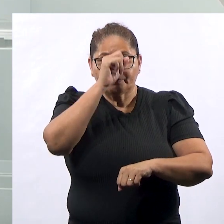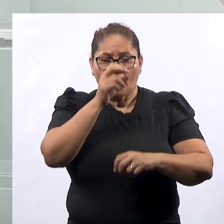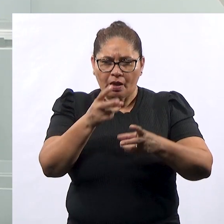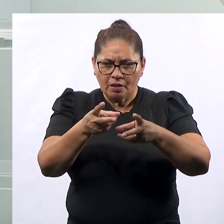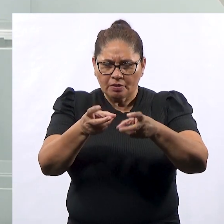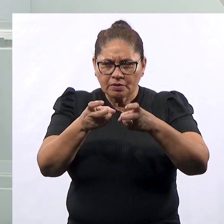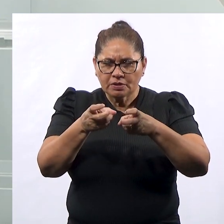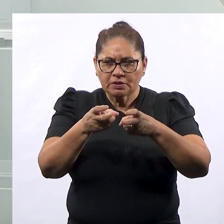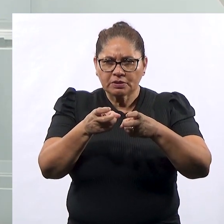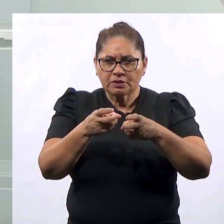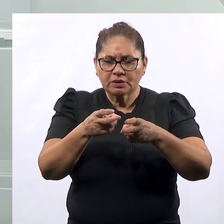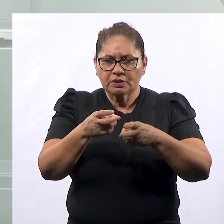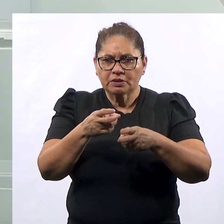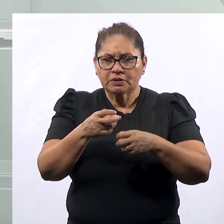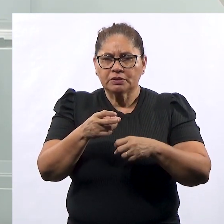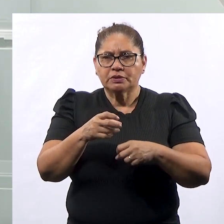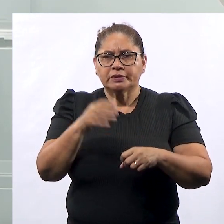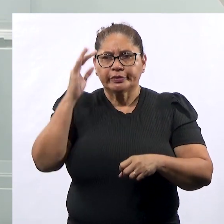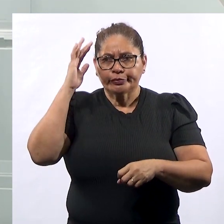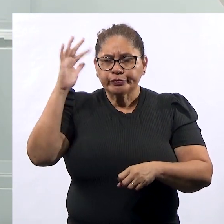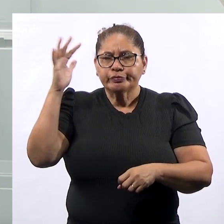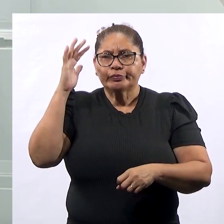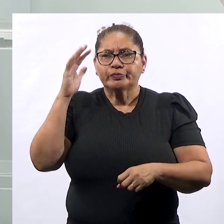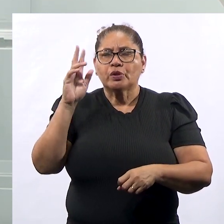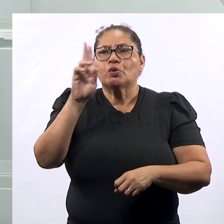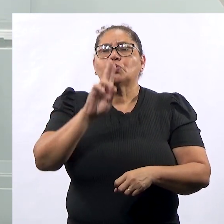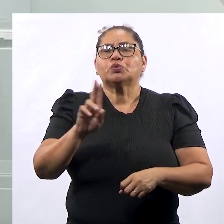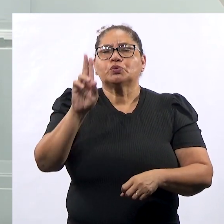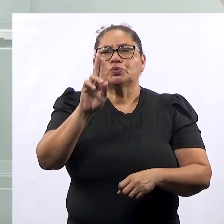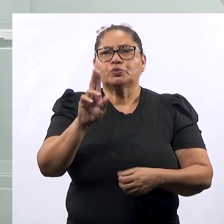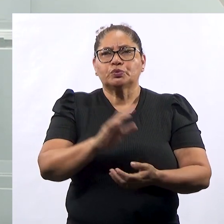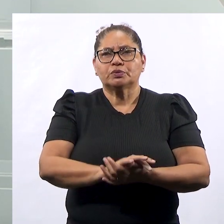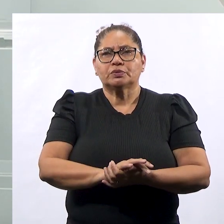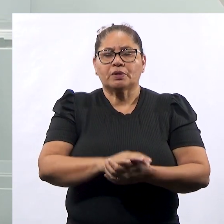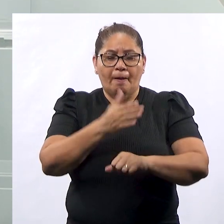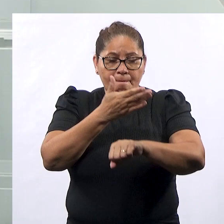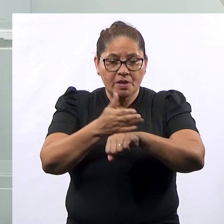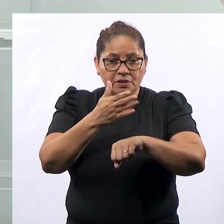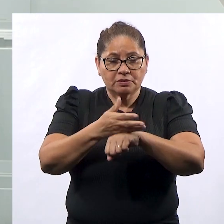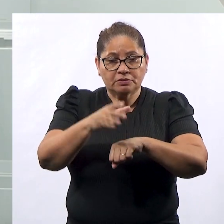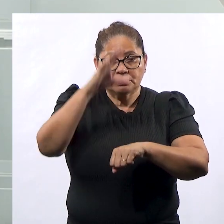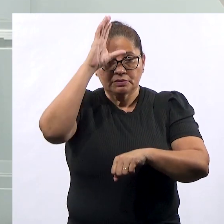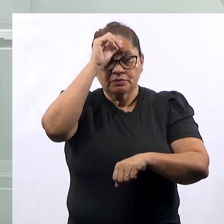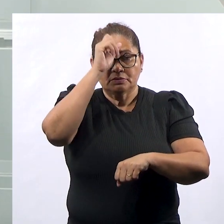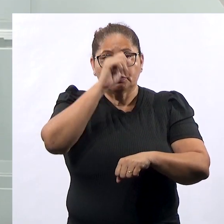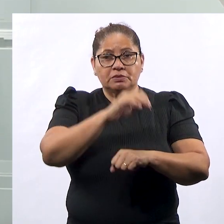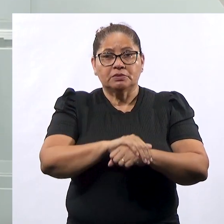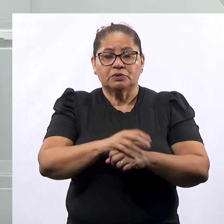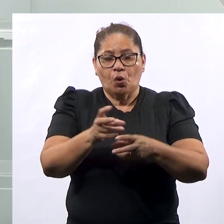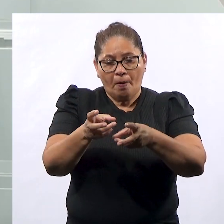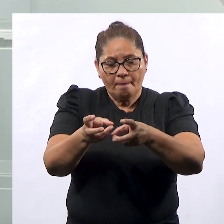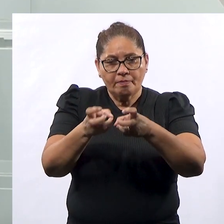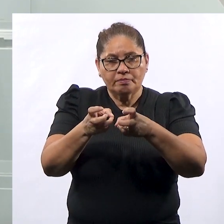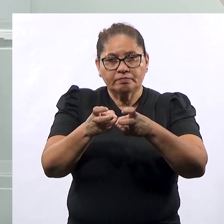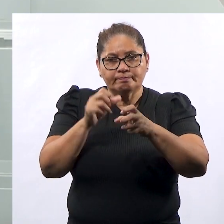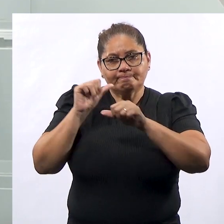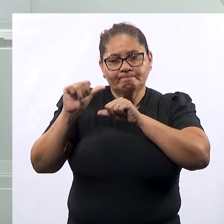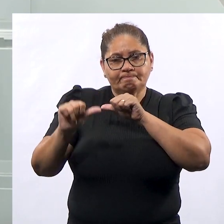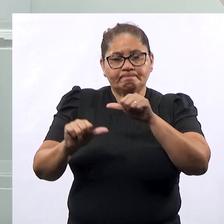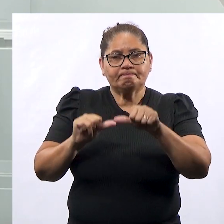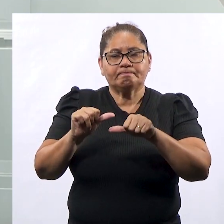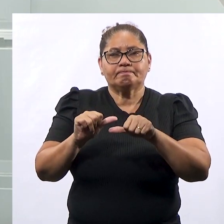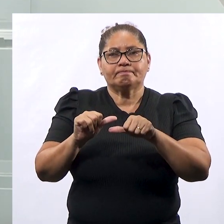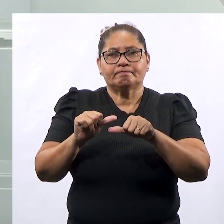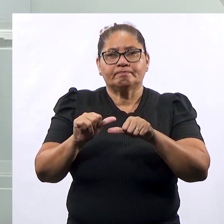aprendizagem. Perceba o termo que o Lucchesi usa, ele usa prática de aprendizagem. Isso diz muita coisa sobre a sua concepção